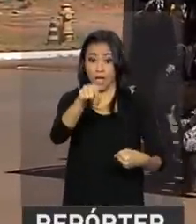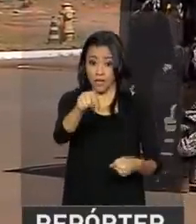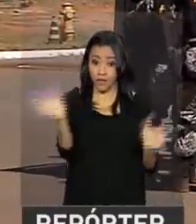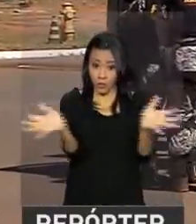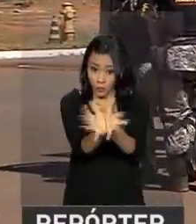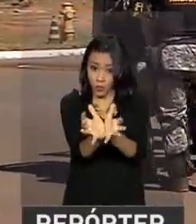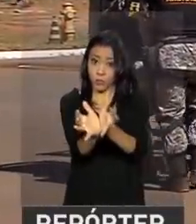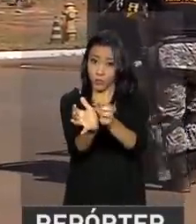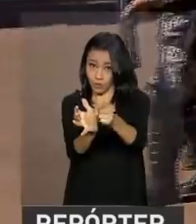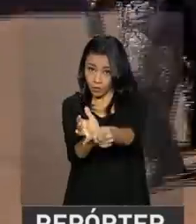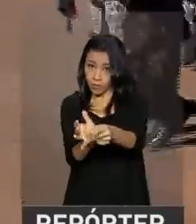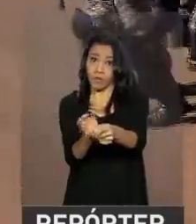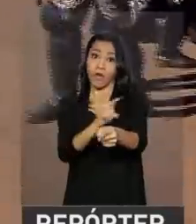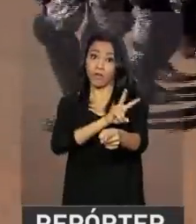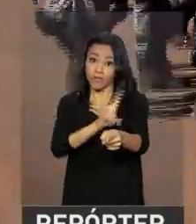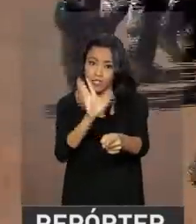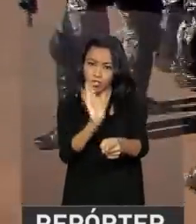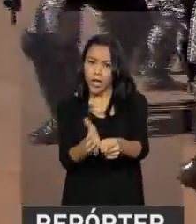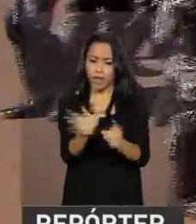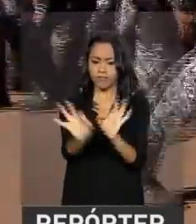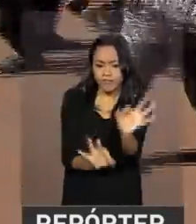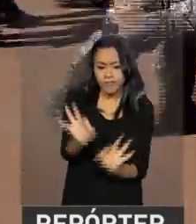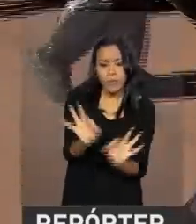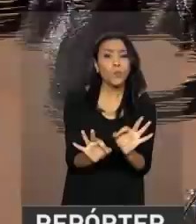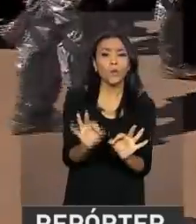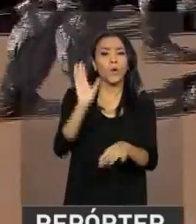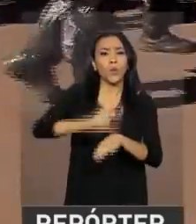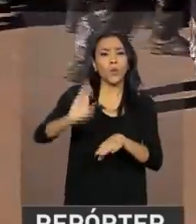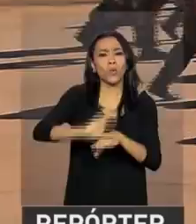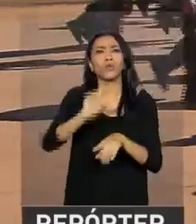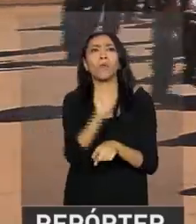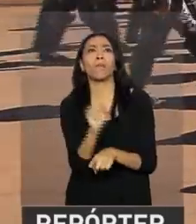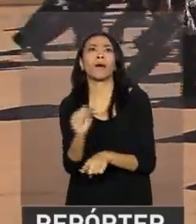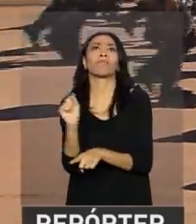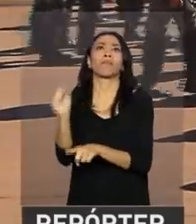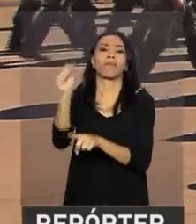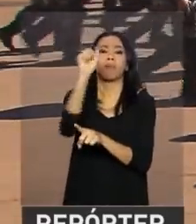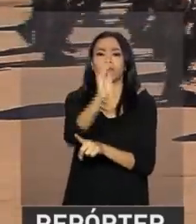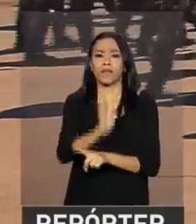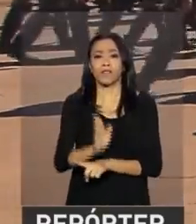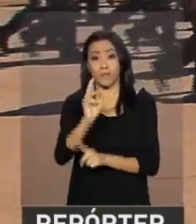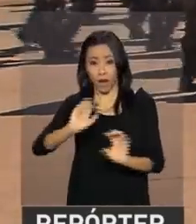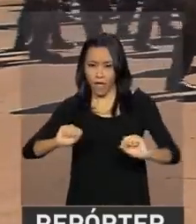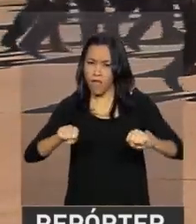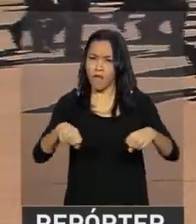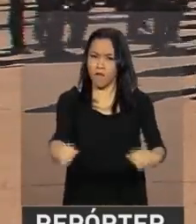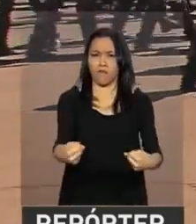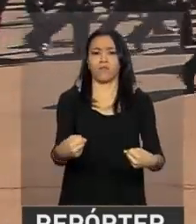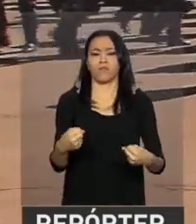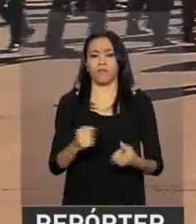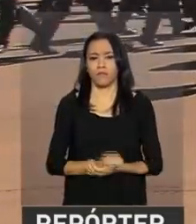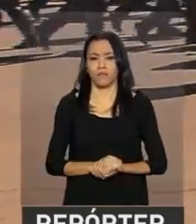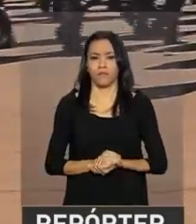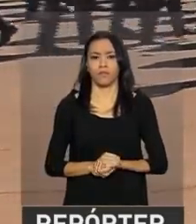Segurança Pública, por exemplo, está realizando cursos por todo o país para reforçar o efetivo.